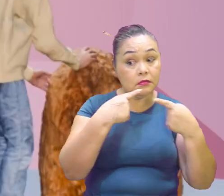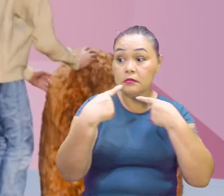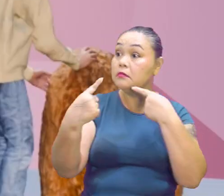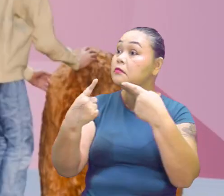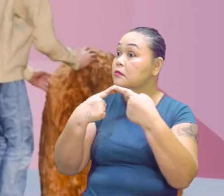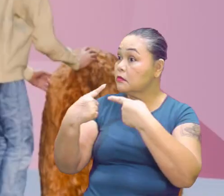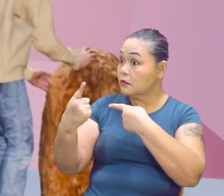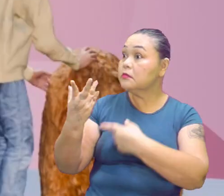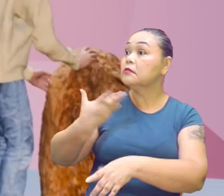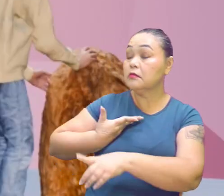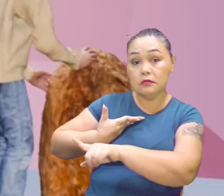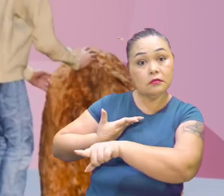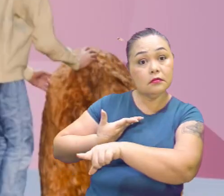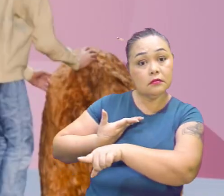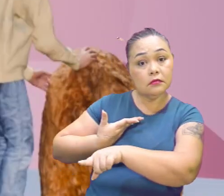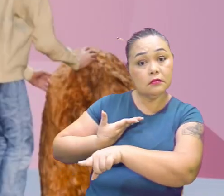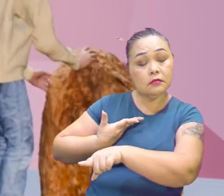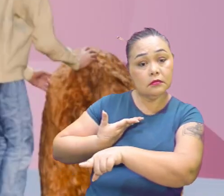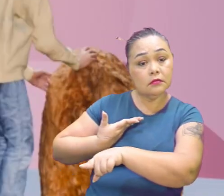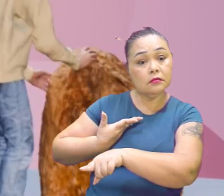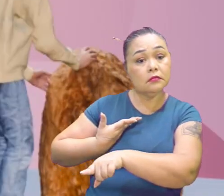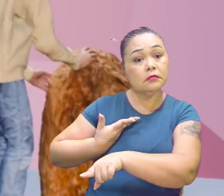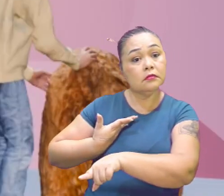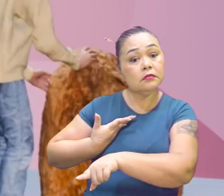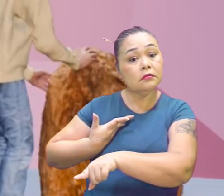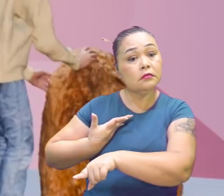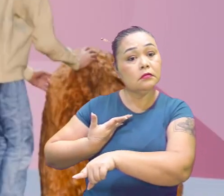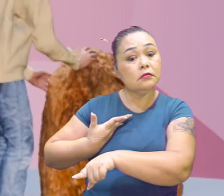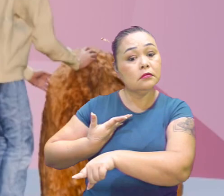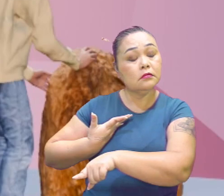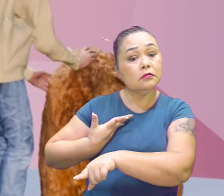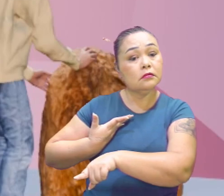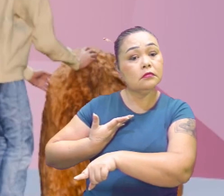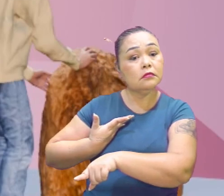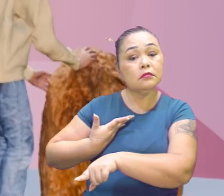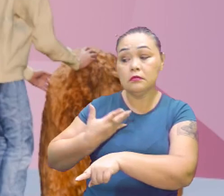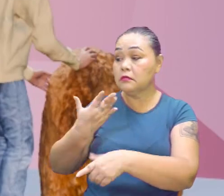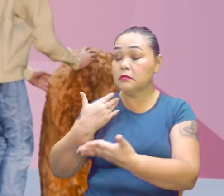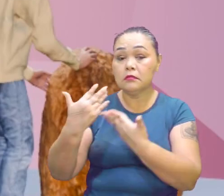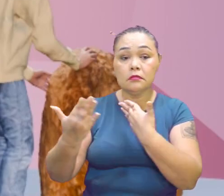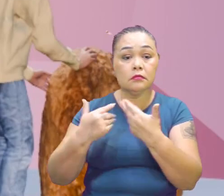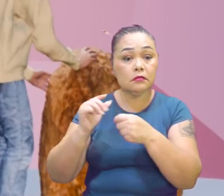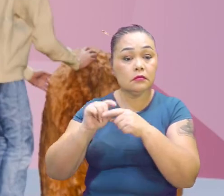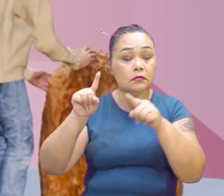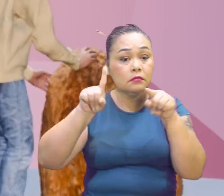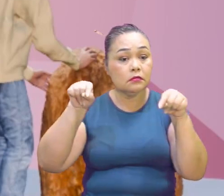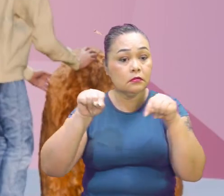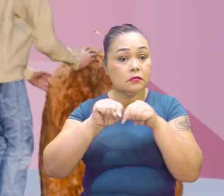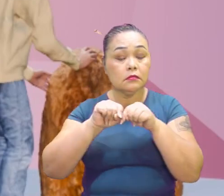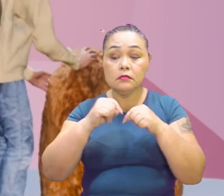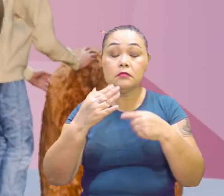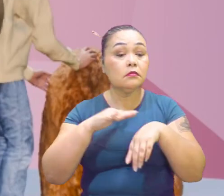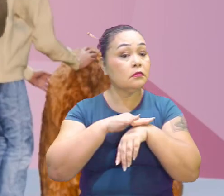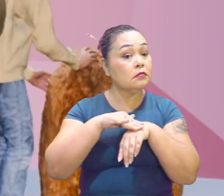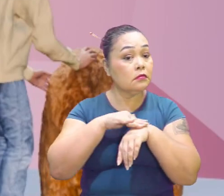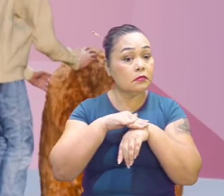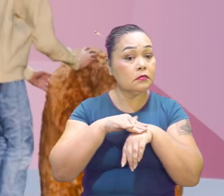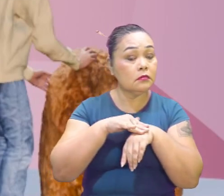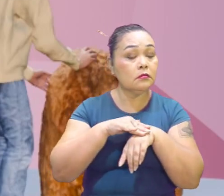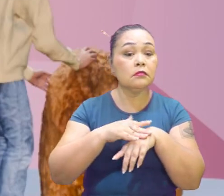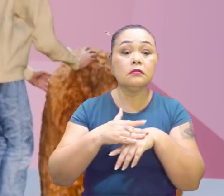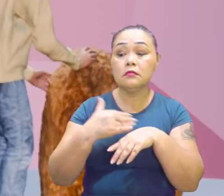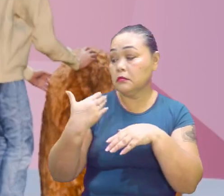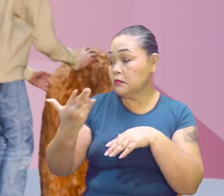Debata com seu colega, né? Cria aí um diálogo, né? Em sala, uma roda de leitura